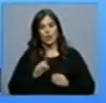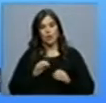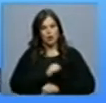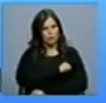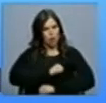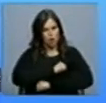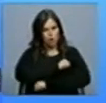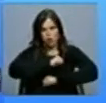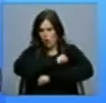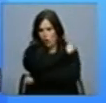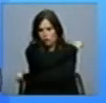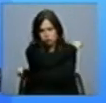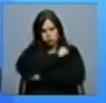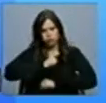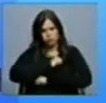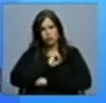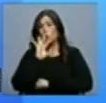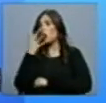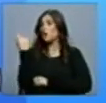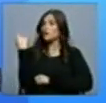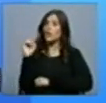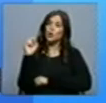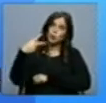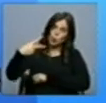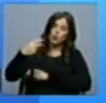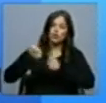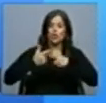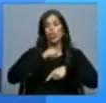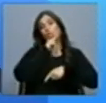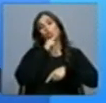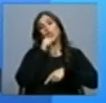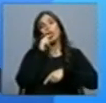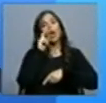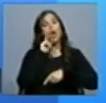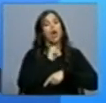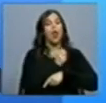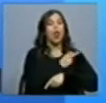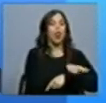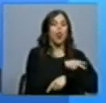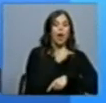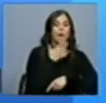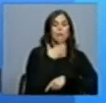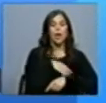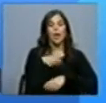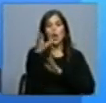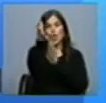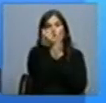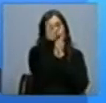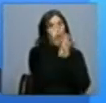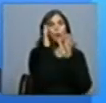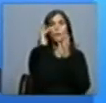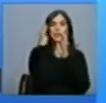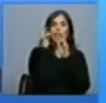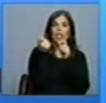explosões. Quando nós temos duas estrelas, em que geralmente uma delas é uma anã branca, essa anã branca começa a comer material da estrela que está à